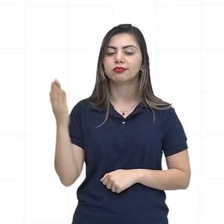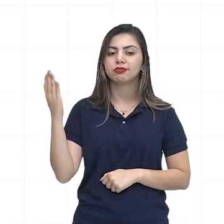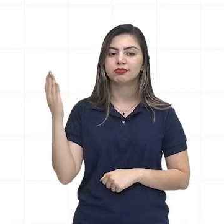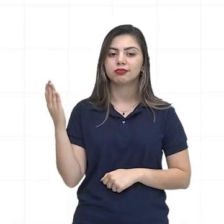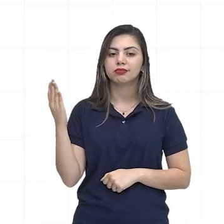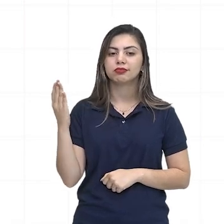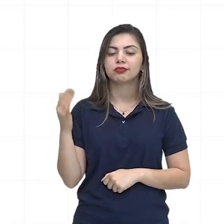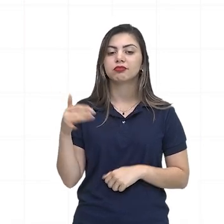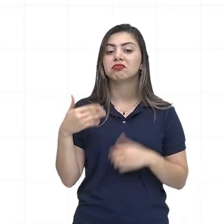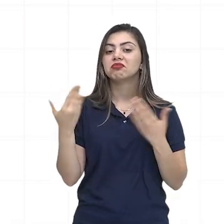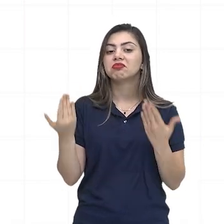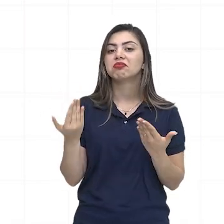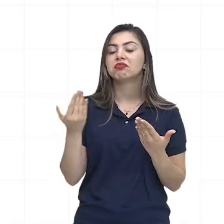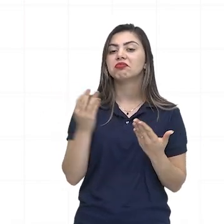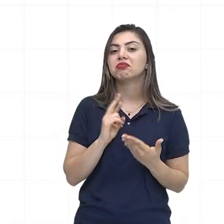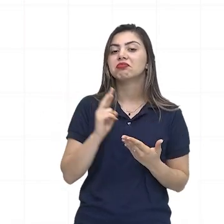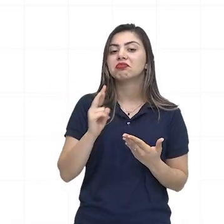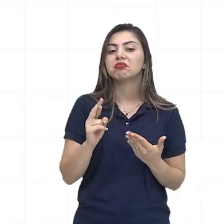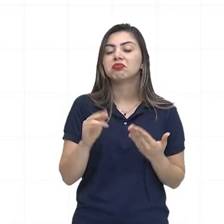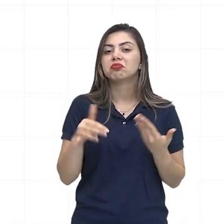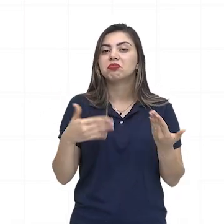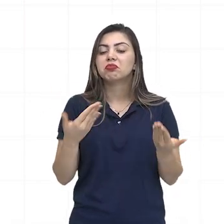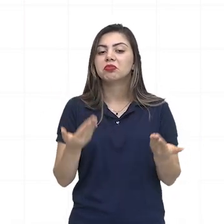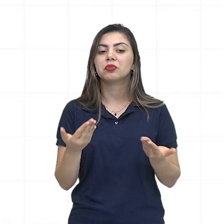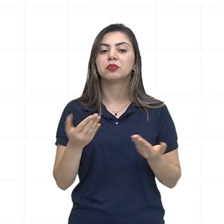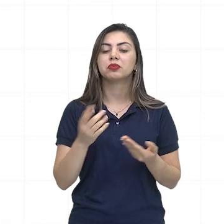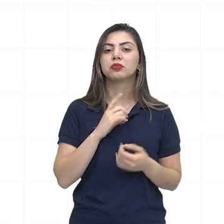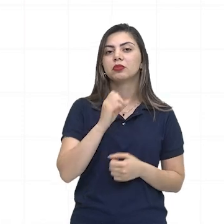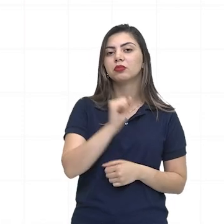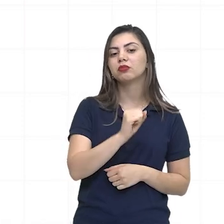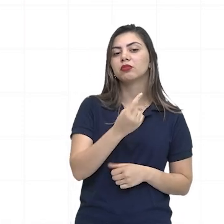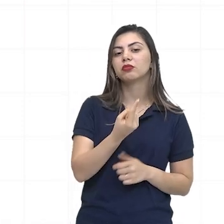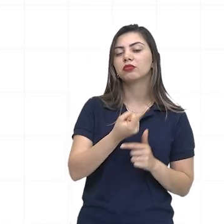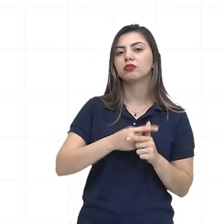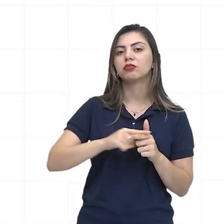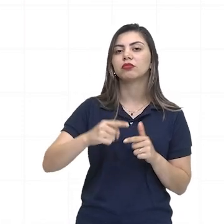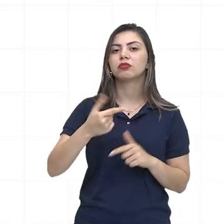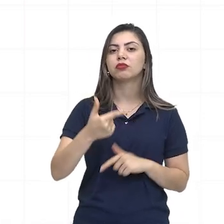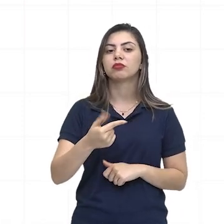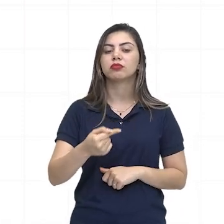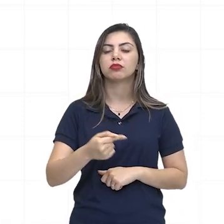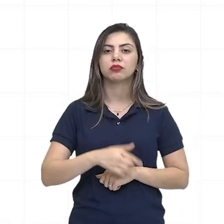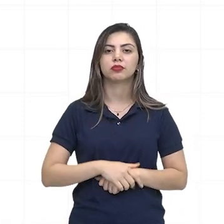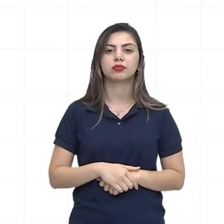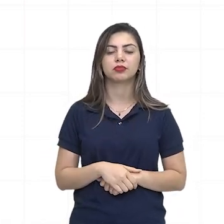E agora, quanto será que dá 81 por 27?